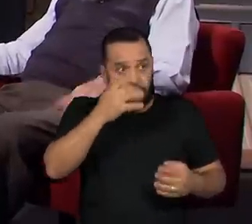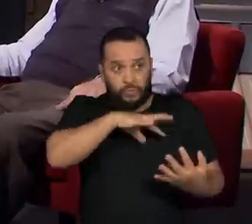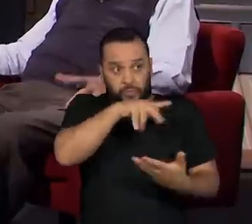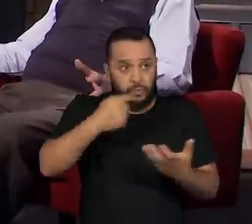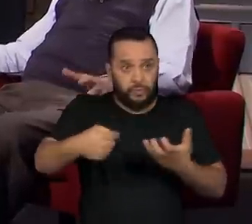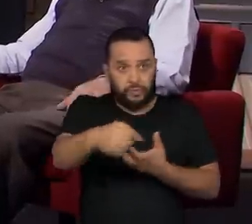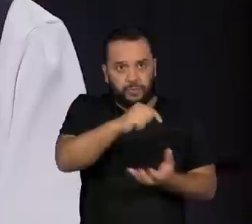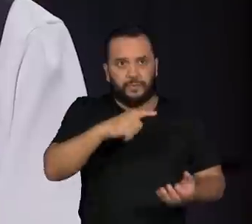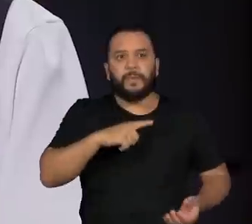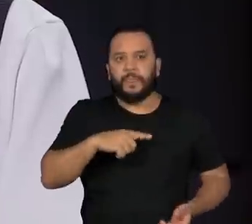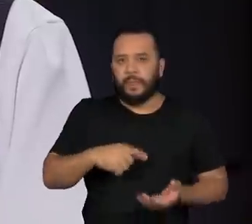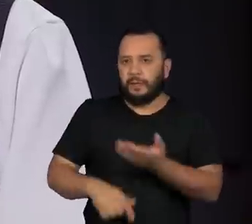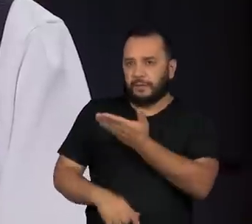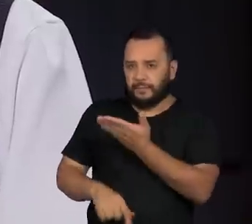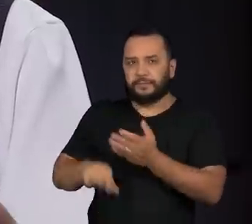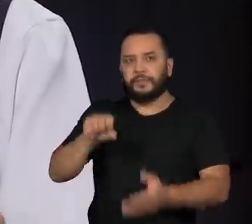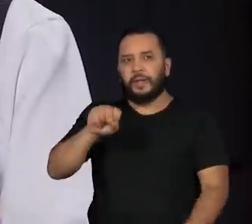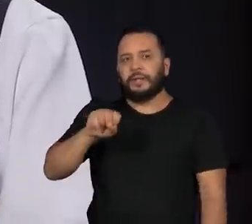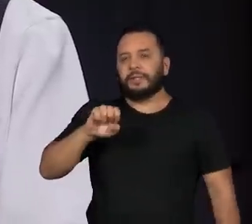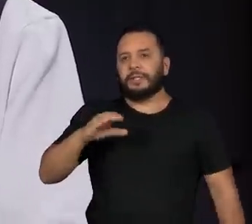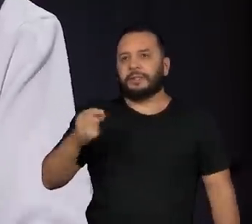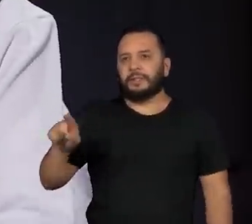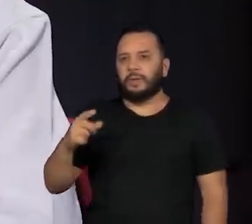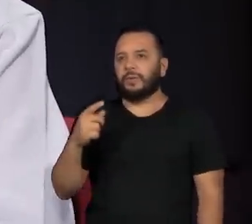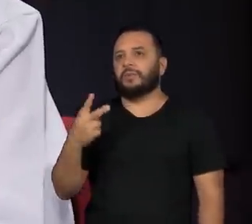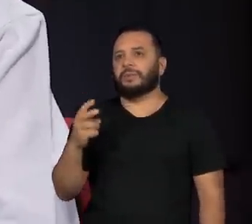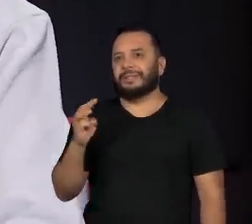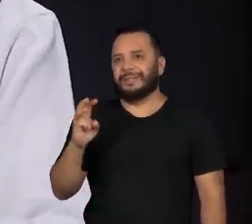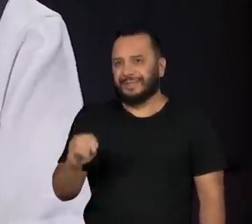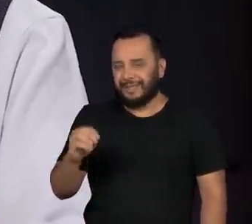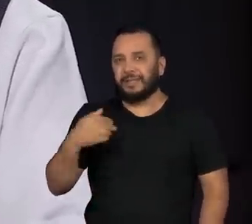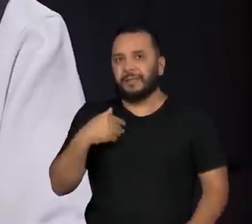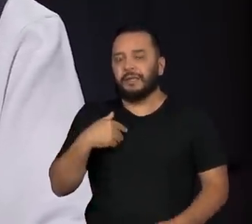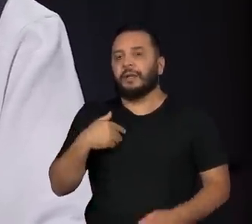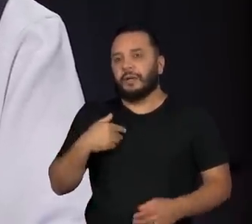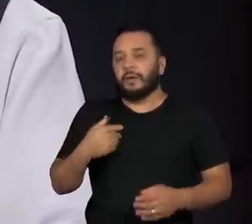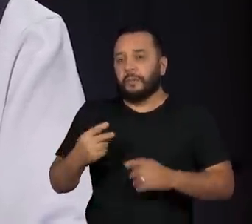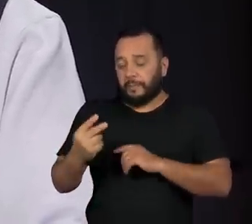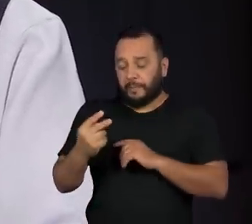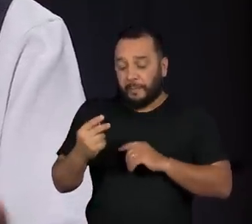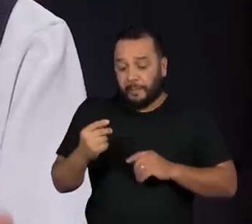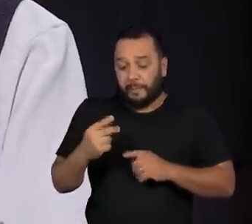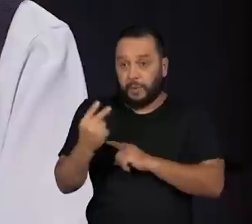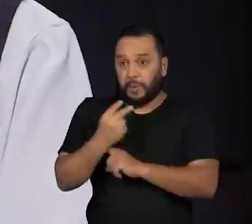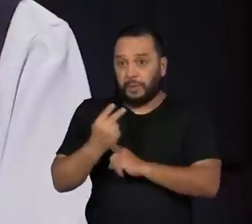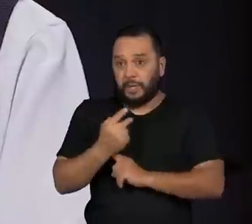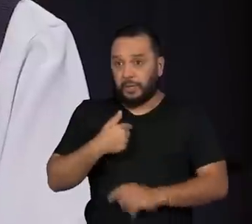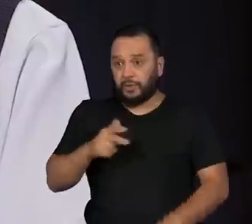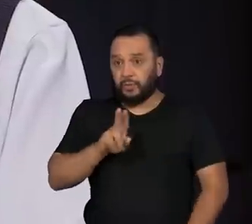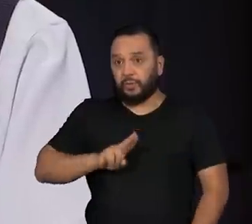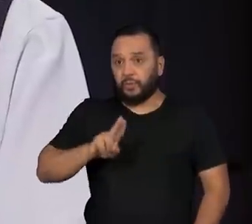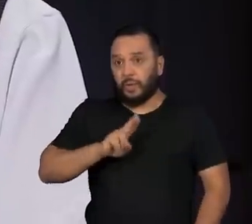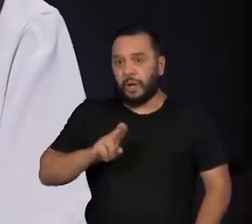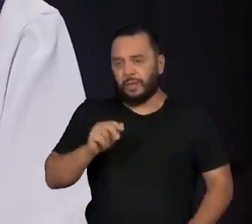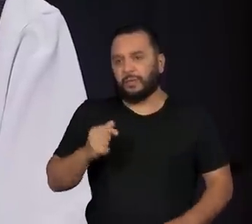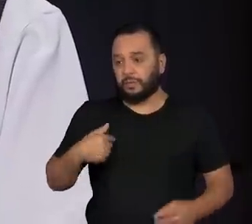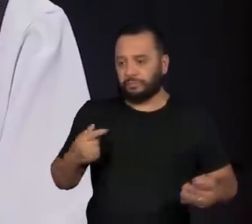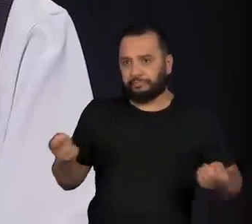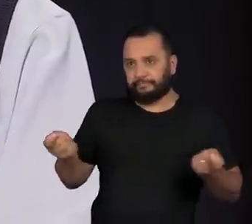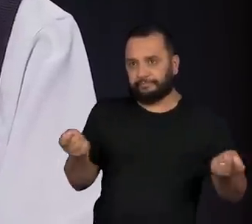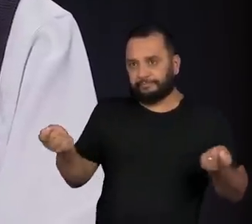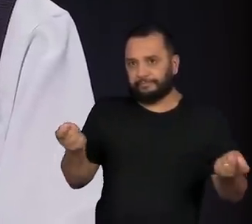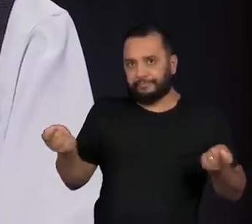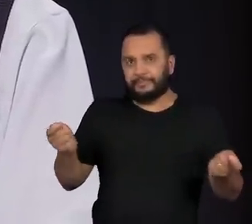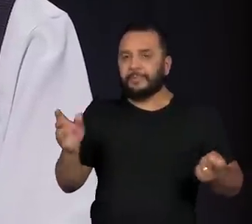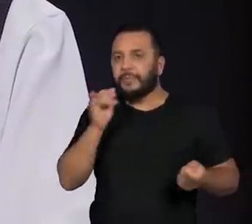contra nunca foi Originalmente é é ela protege o intermediário se você me disser qual é a definição de intermediário certamente eu